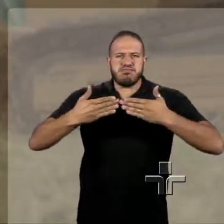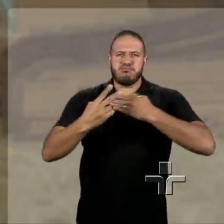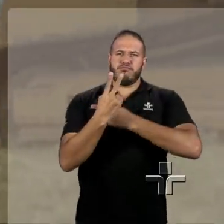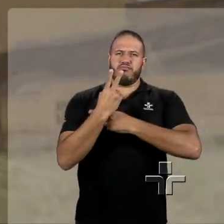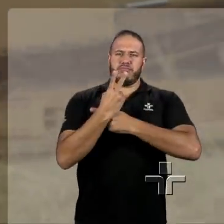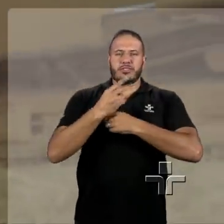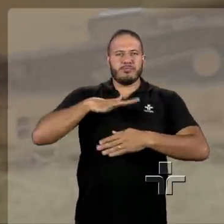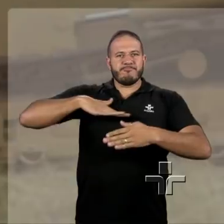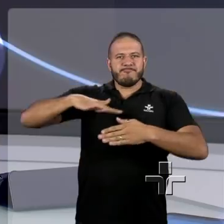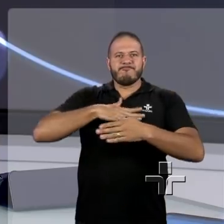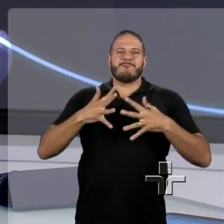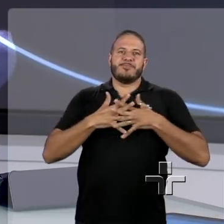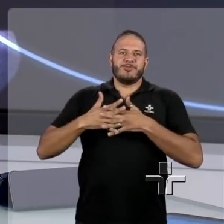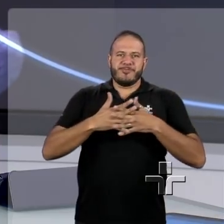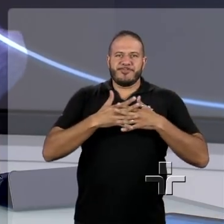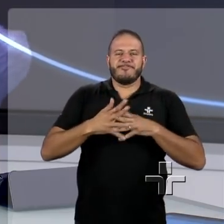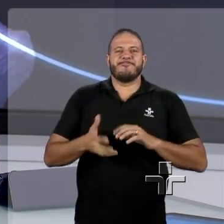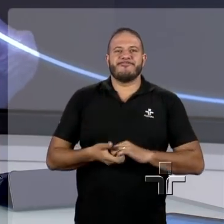segurança.